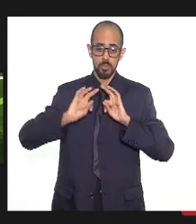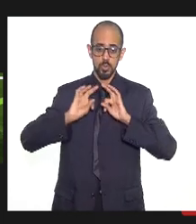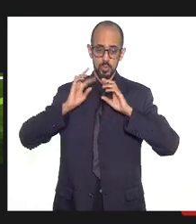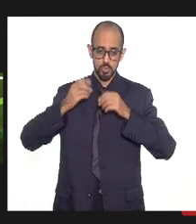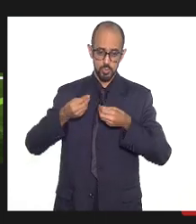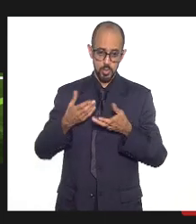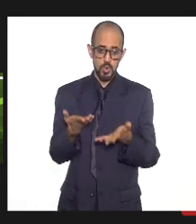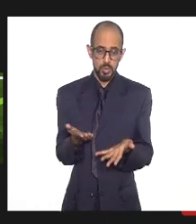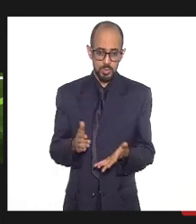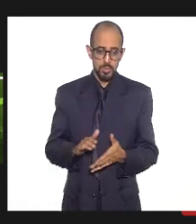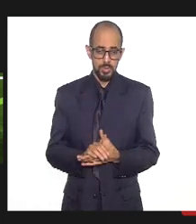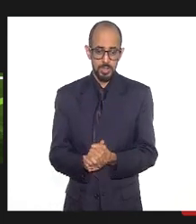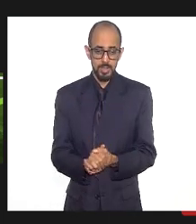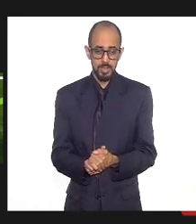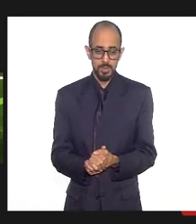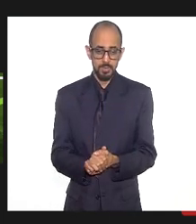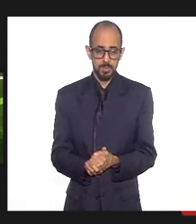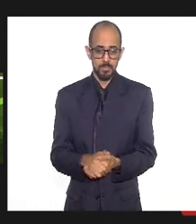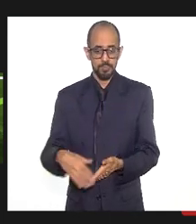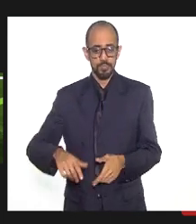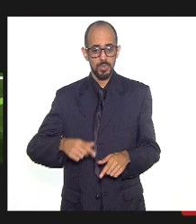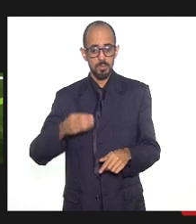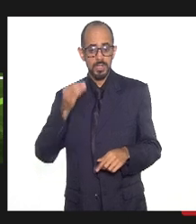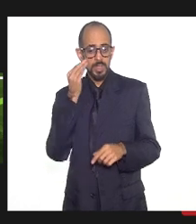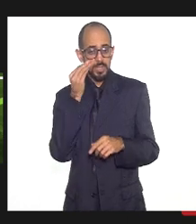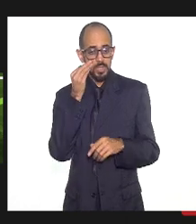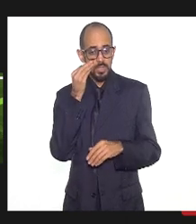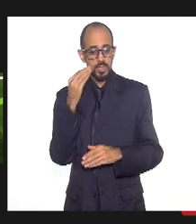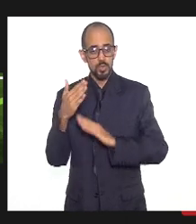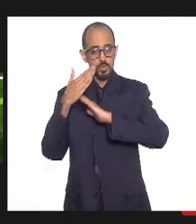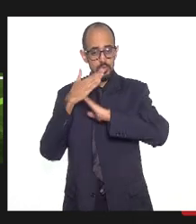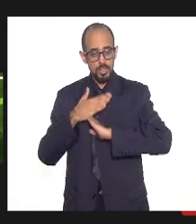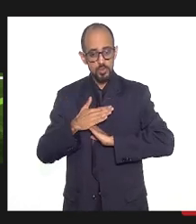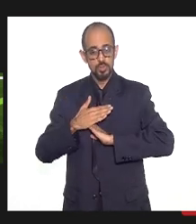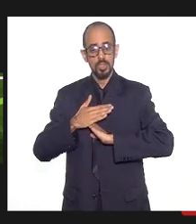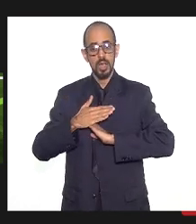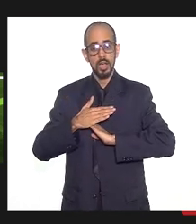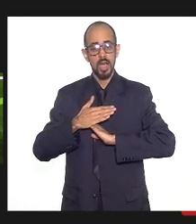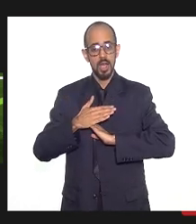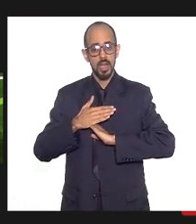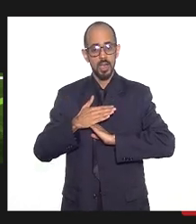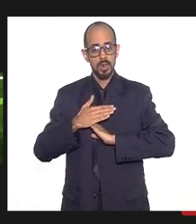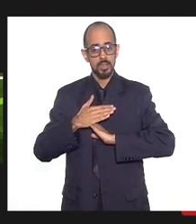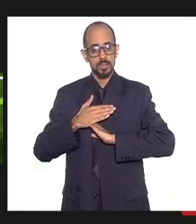para estar tentando nos ajudar, né, nos